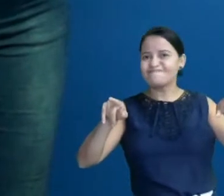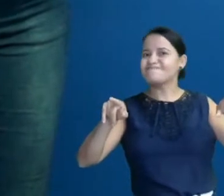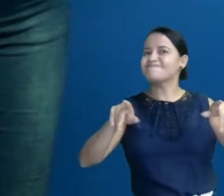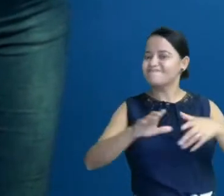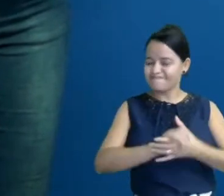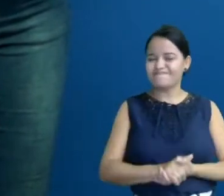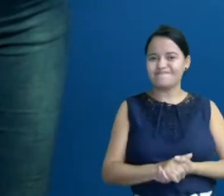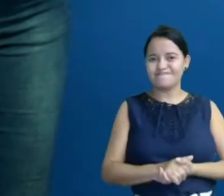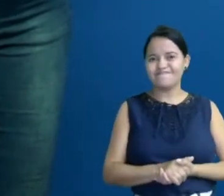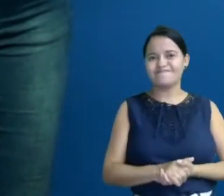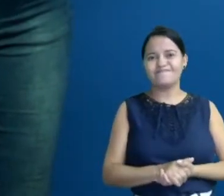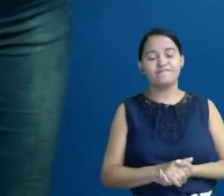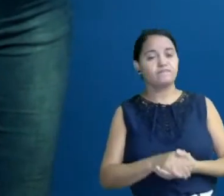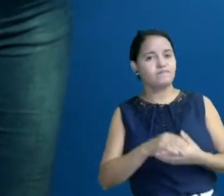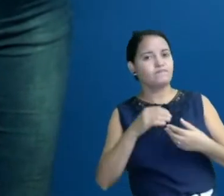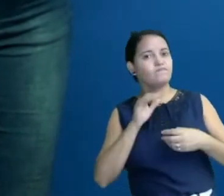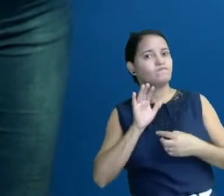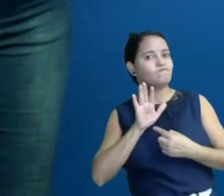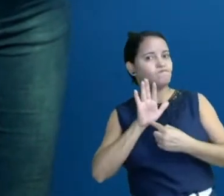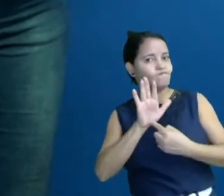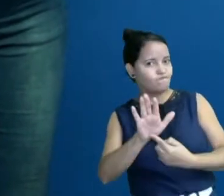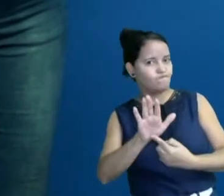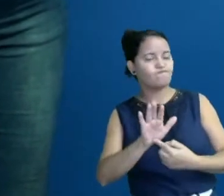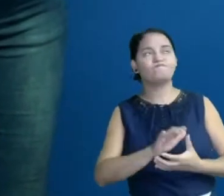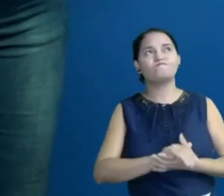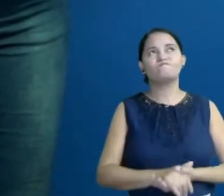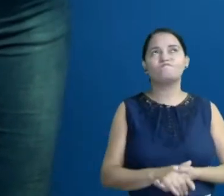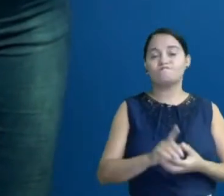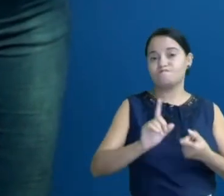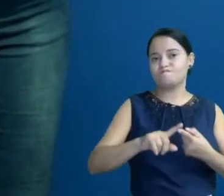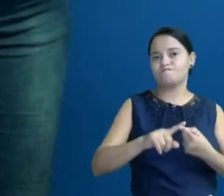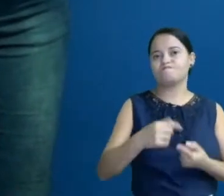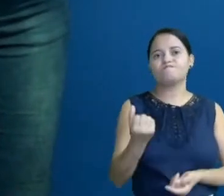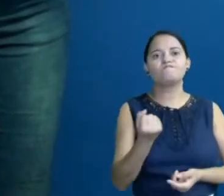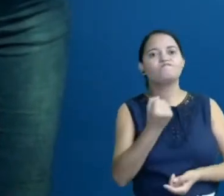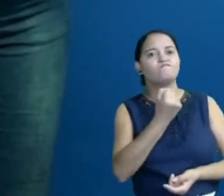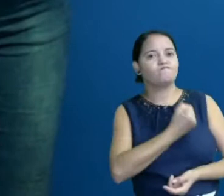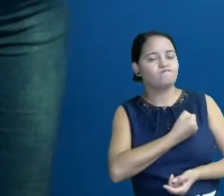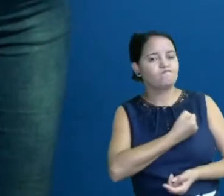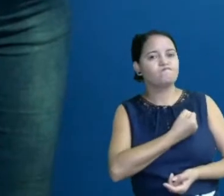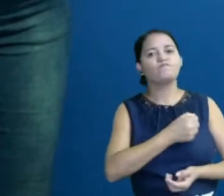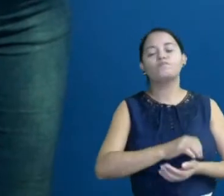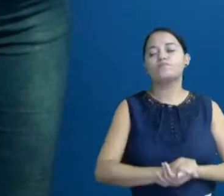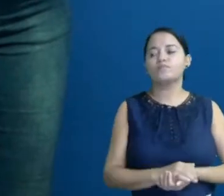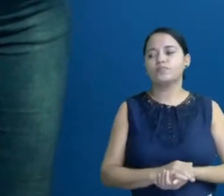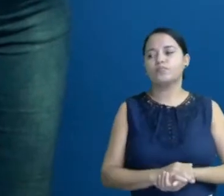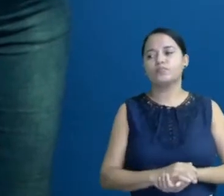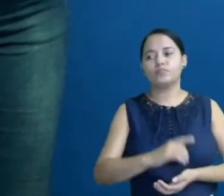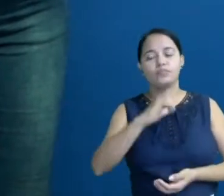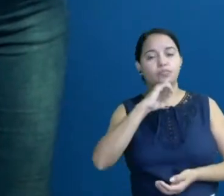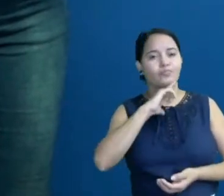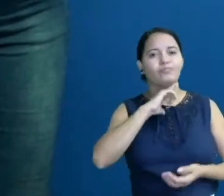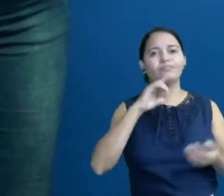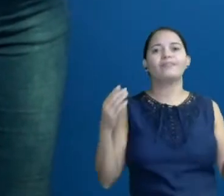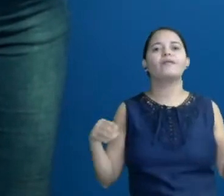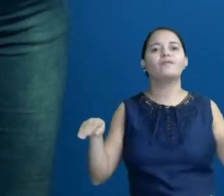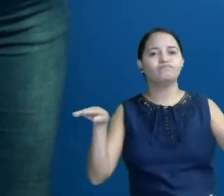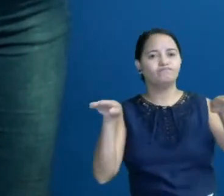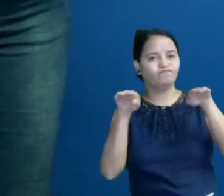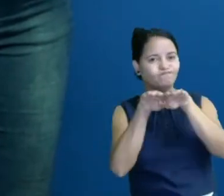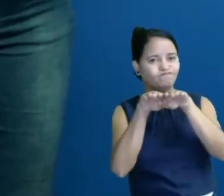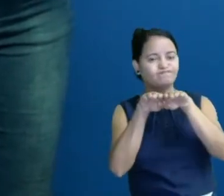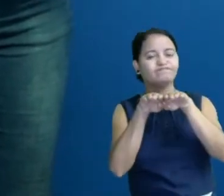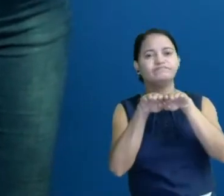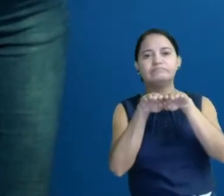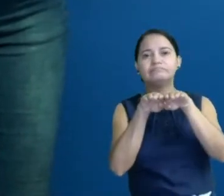representados sempre ver isso com valores também com números né E quando lá a ideia de igualdade indica que